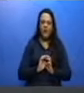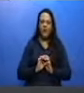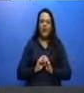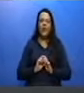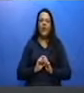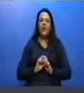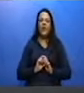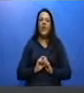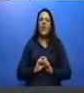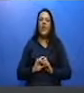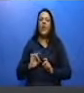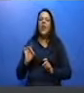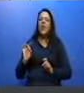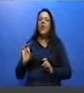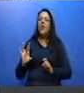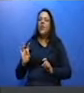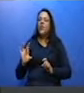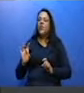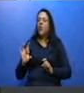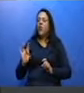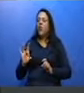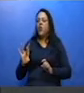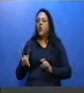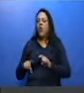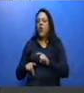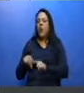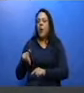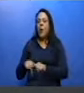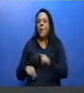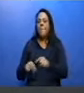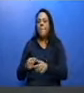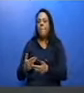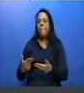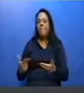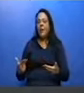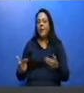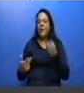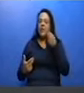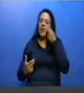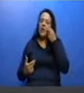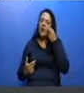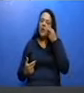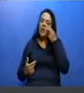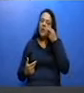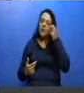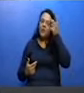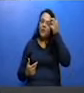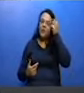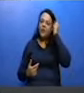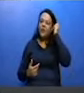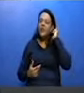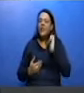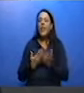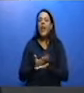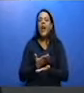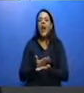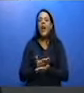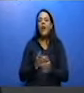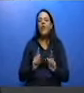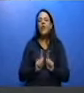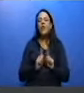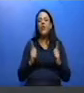aulas será, sempre será o material que ficar disponível em cada aula de